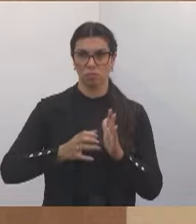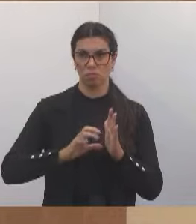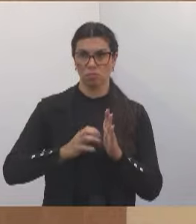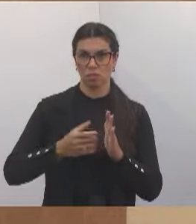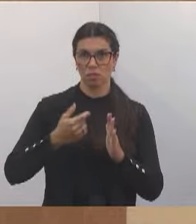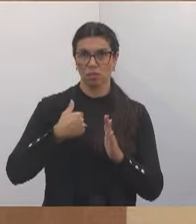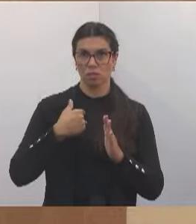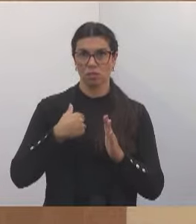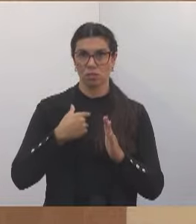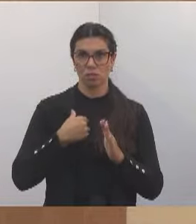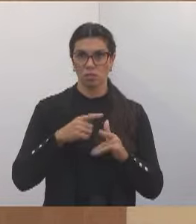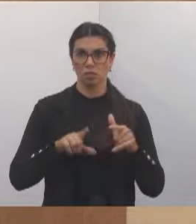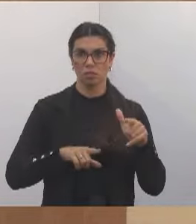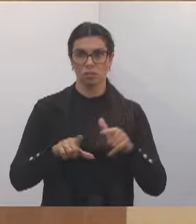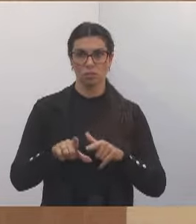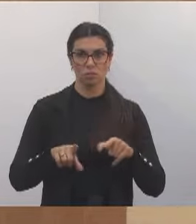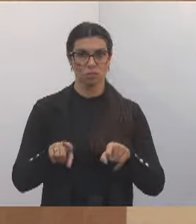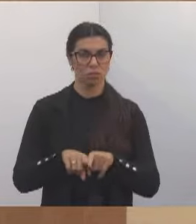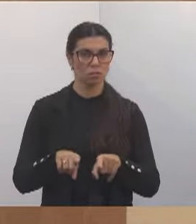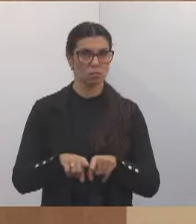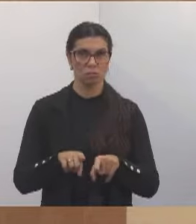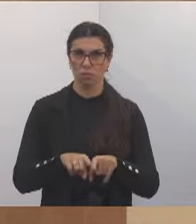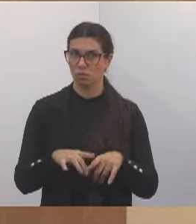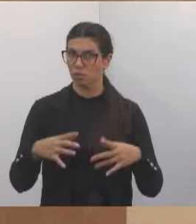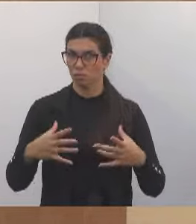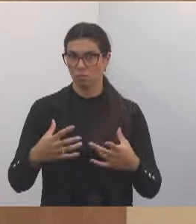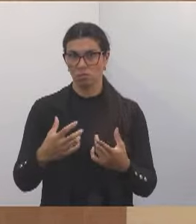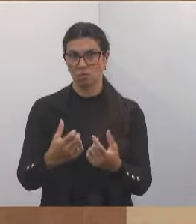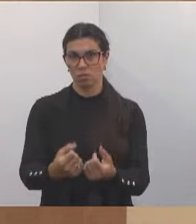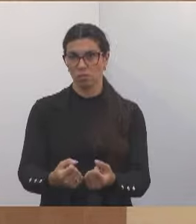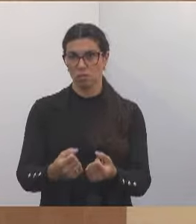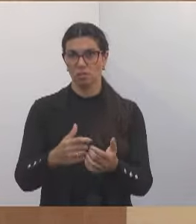represento aqui também não admite esse tipo